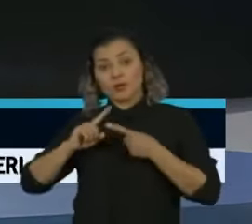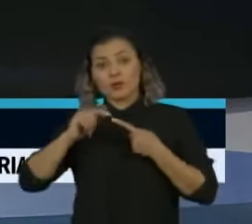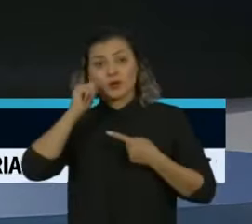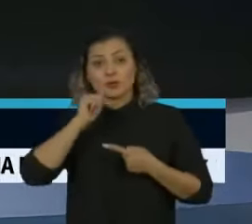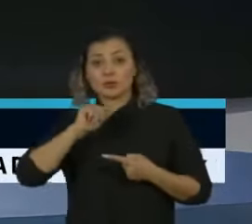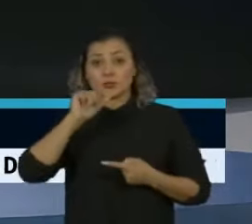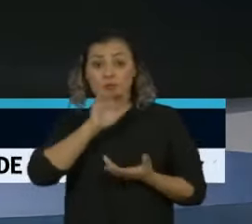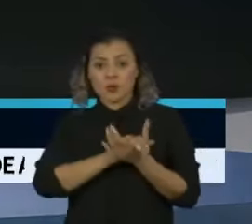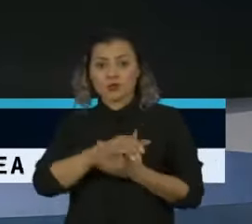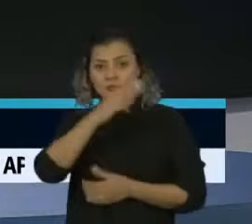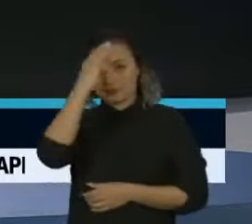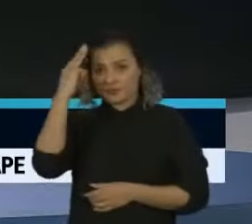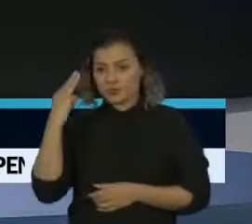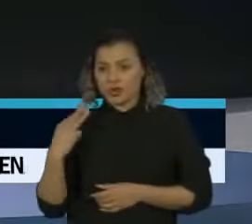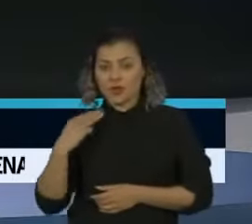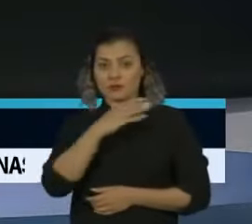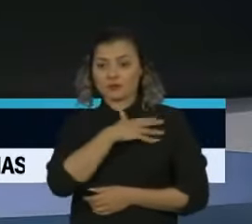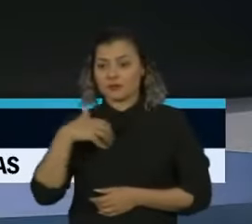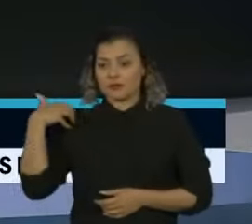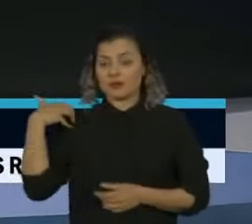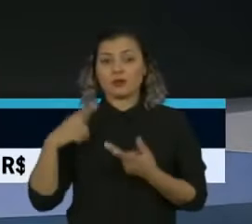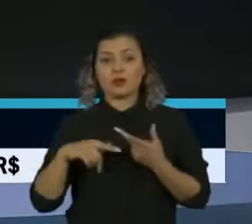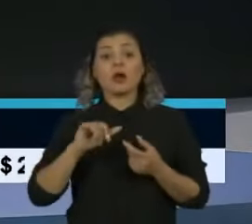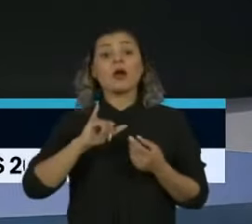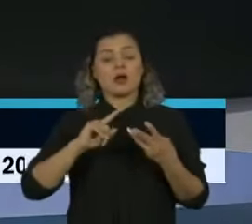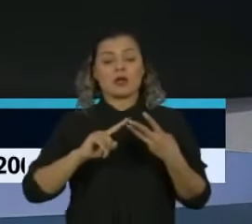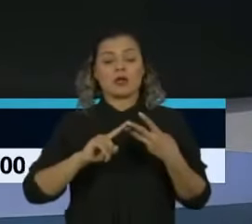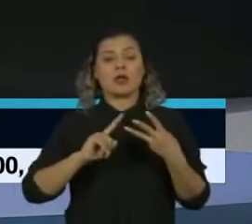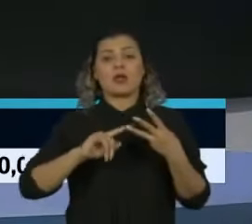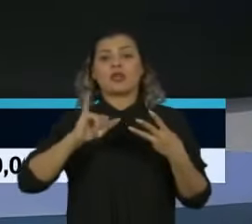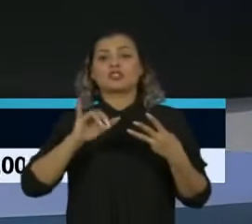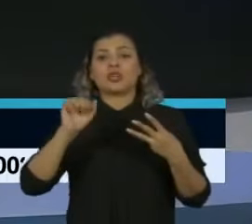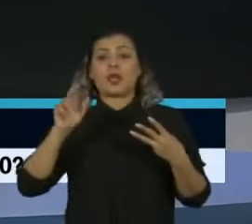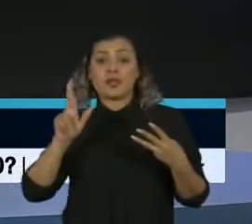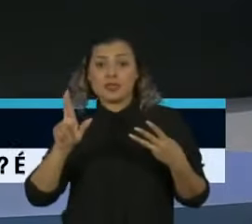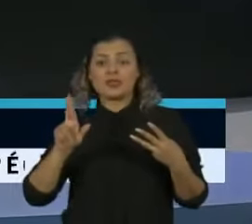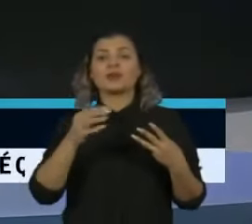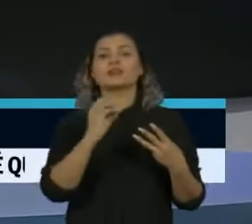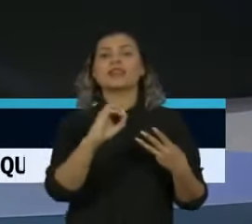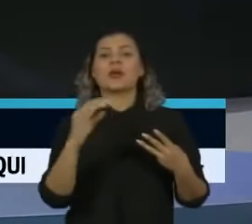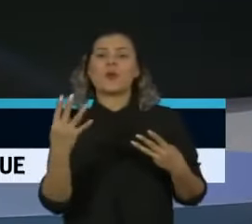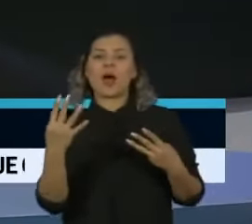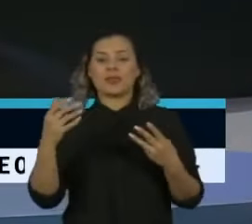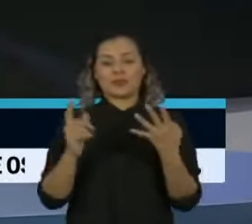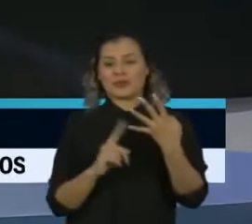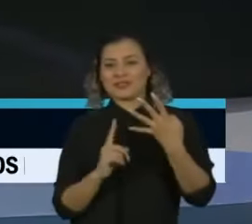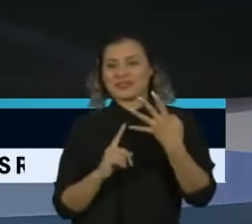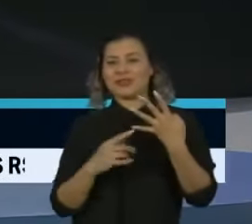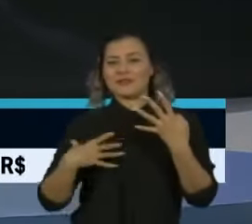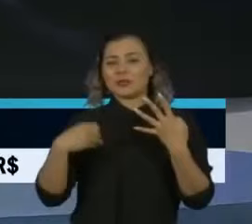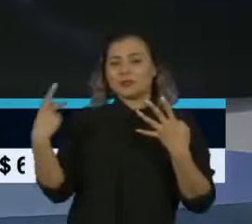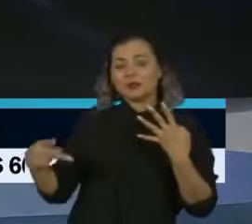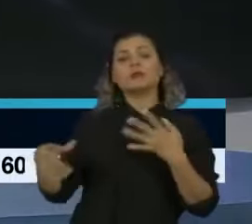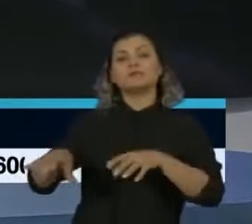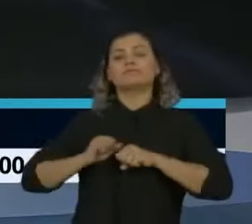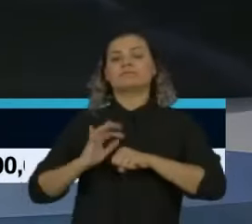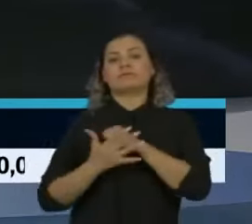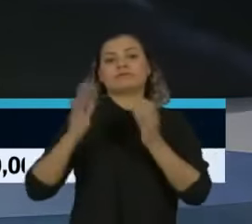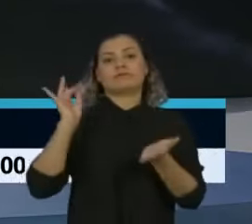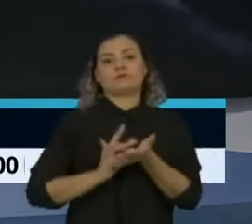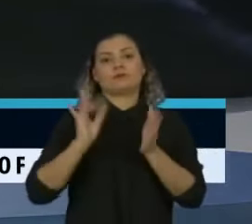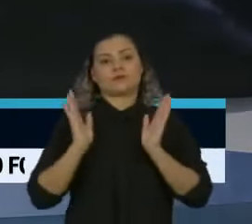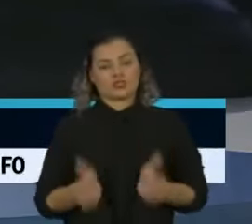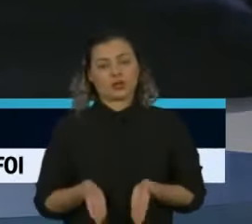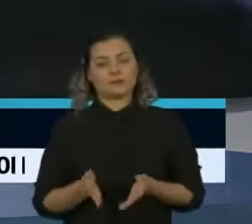primeira-dama Michele Bolsonaro, agora Jair Renan, filho conhecido como 04 do presidente, recebeu o diagnóstico positivo